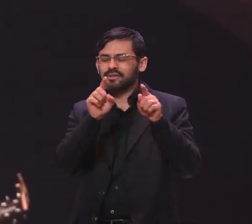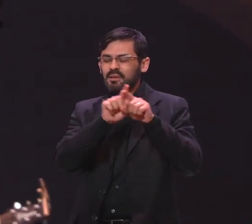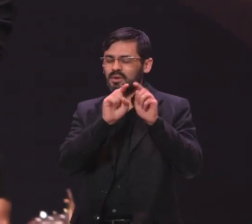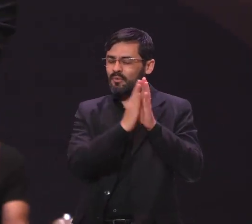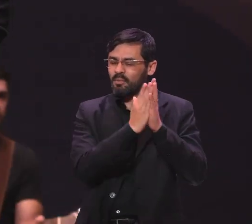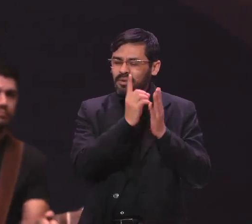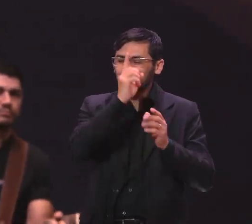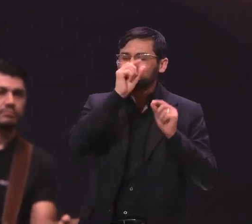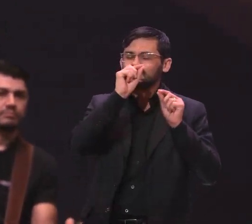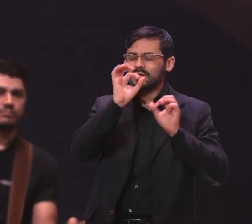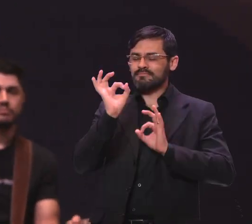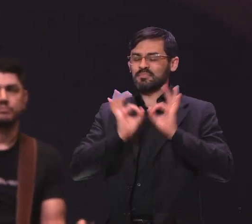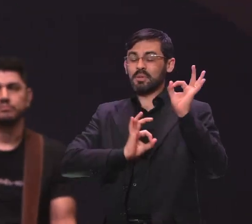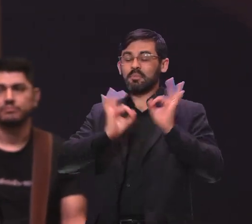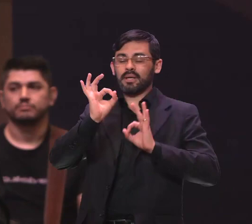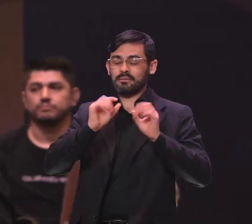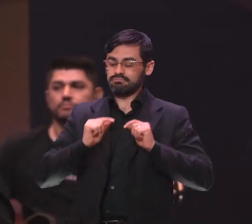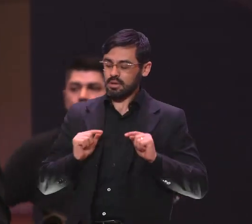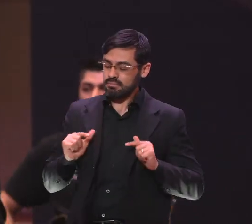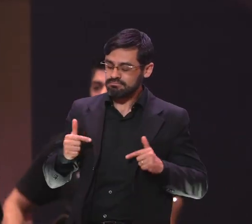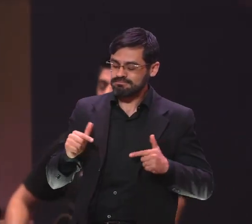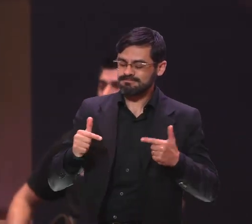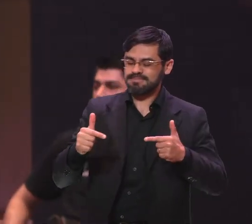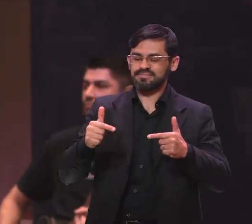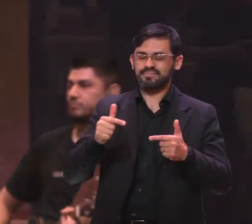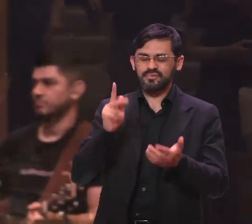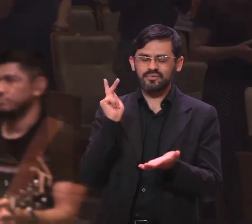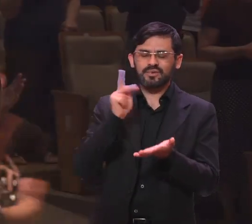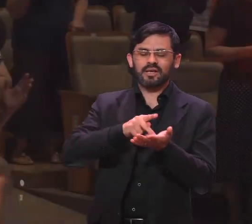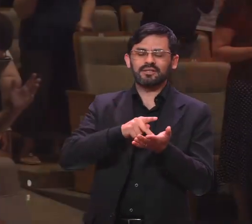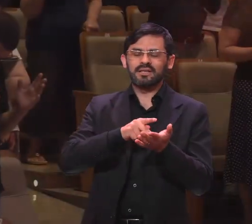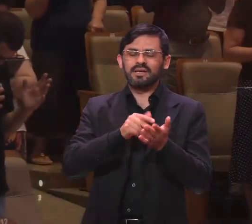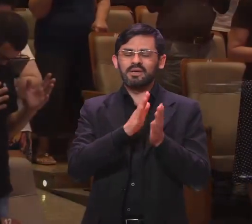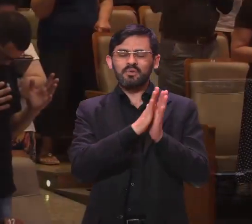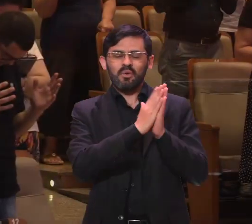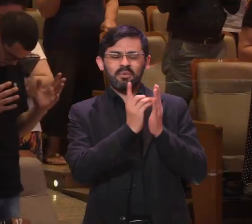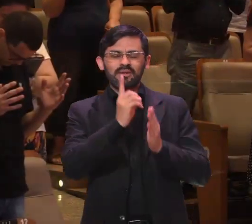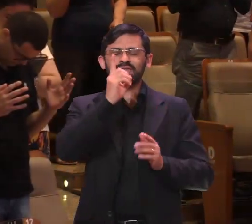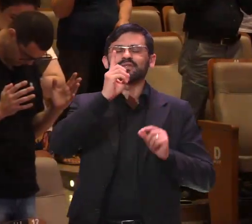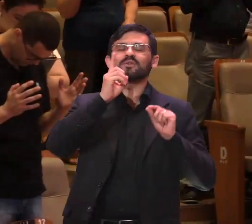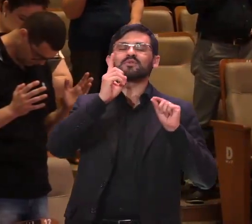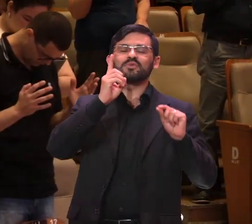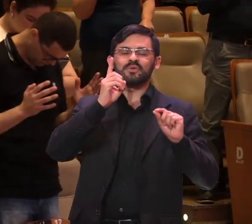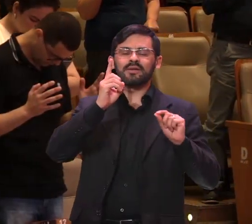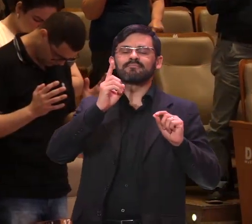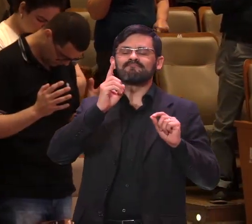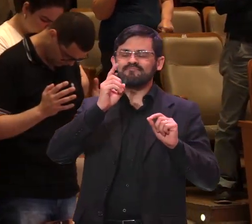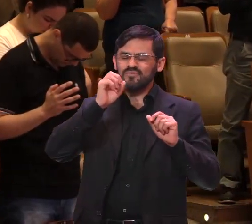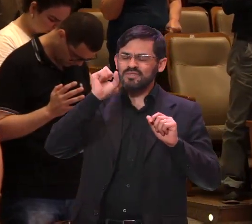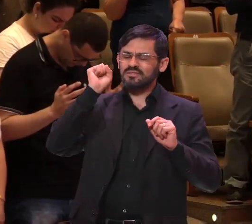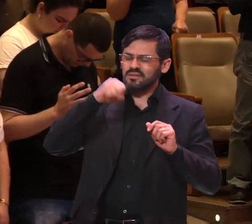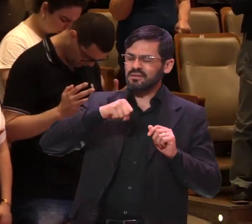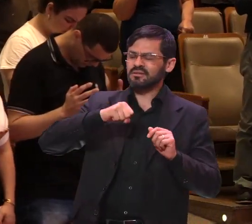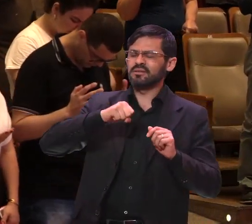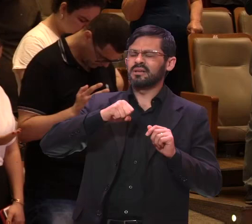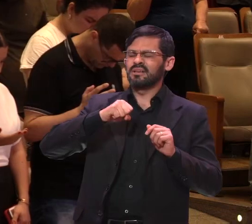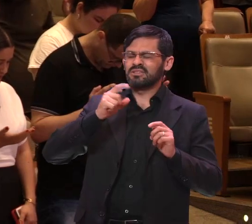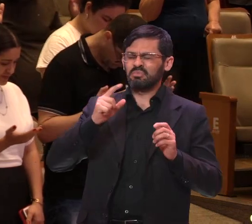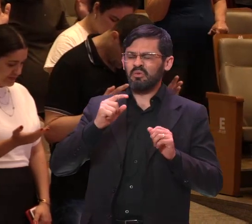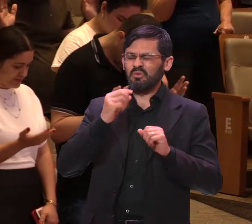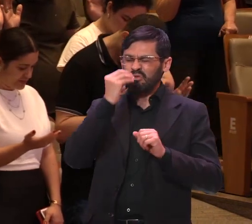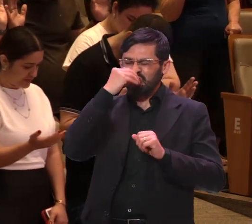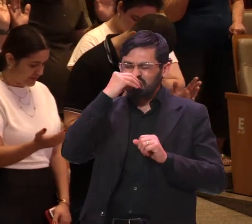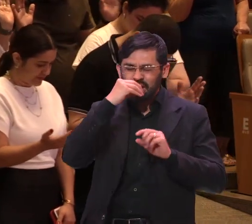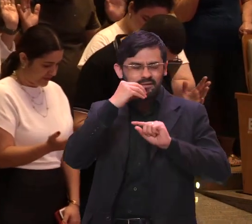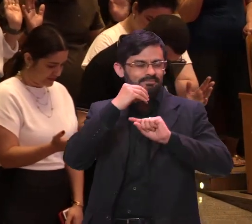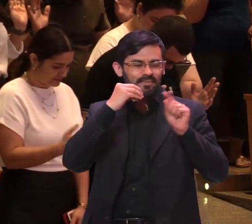espada eles sejam preparados para toda boa obra. Com esta espada, Pai, eles se tornem sim, não